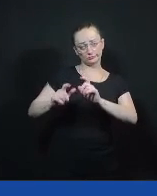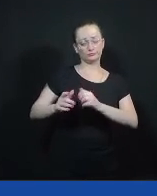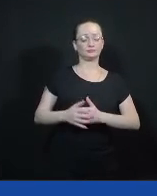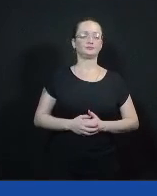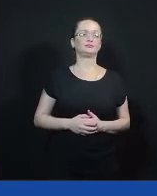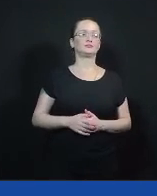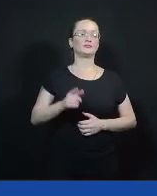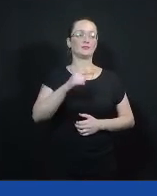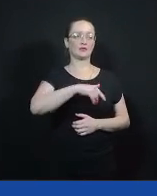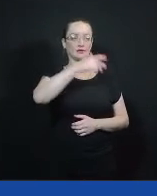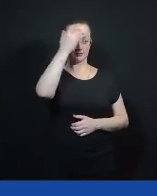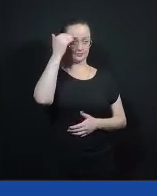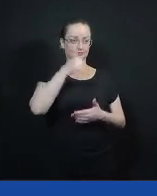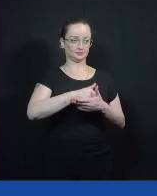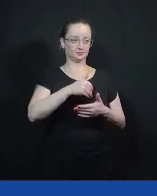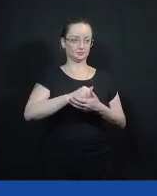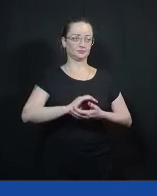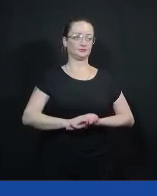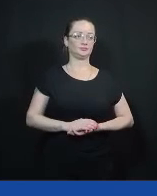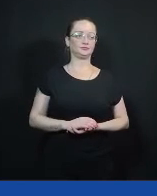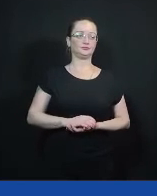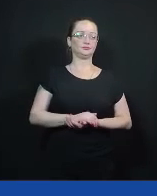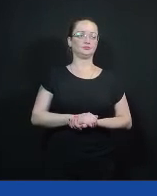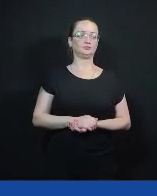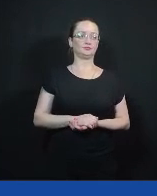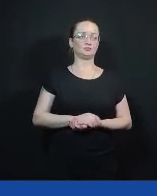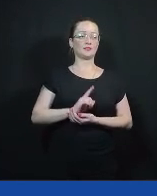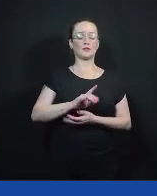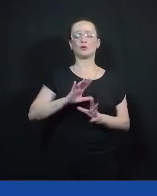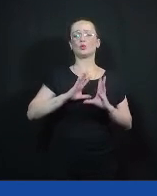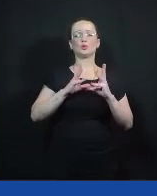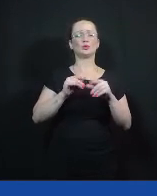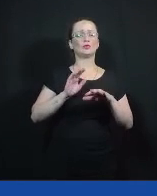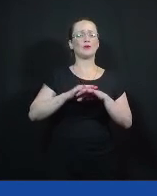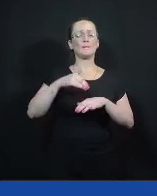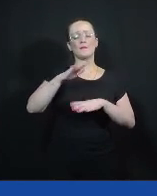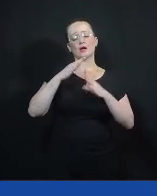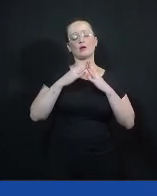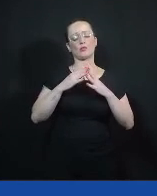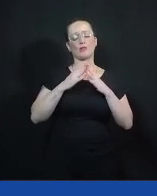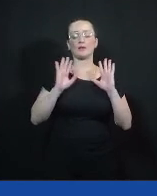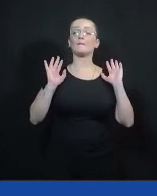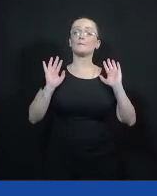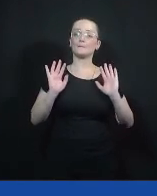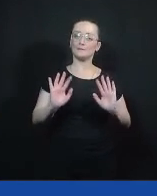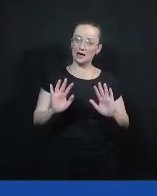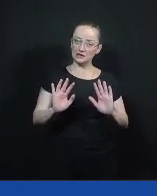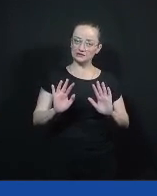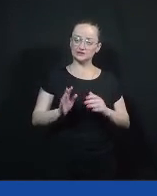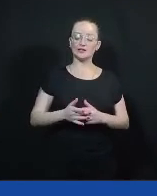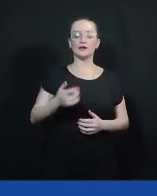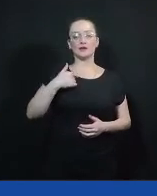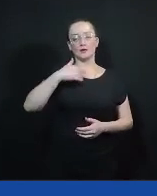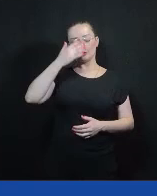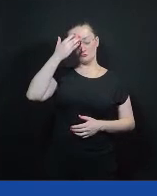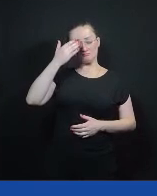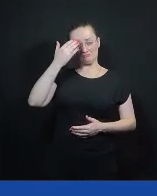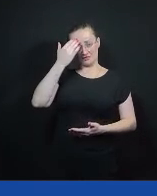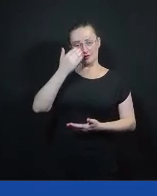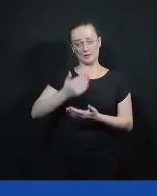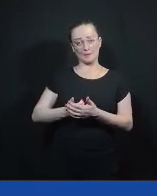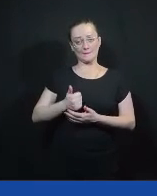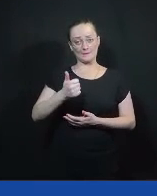candidaturas, para que possam participar. Isso torna tudo mais complexo. Mas eu sou uma pessoa